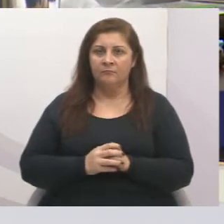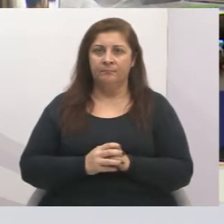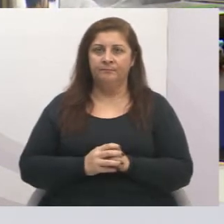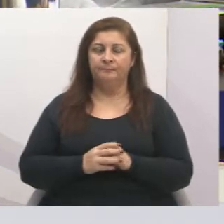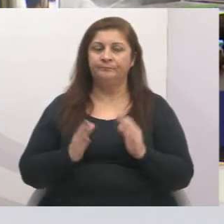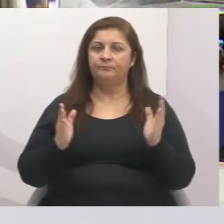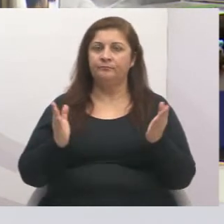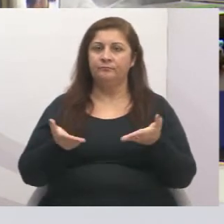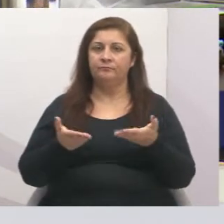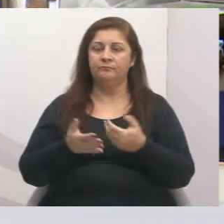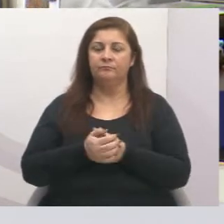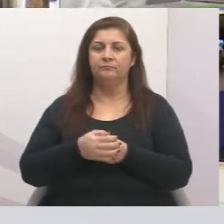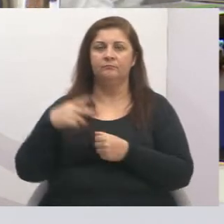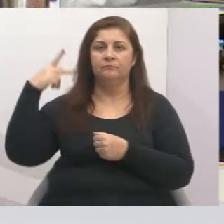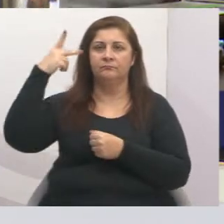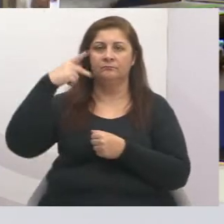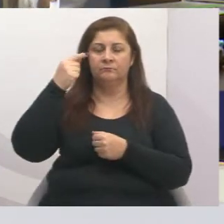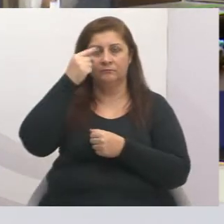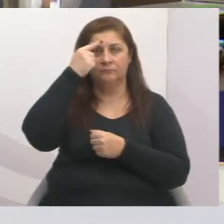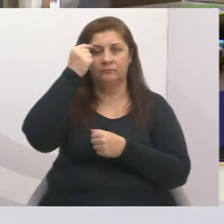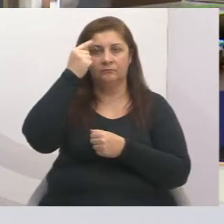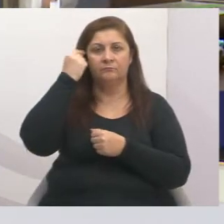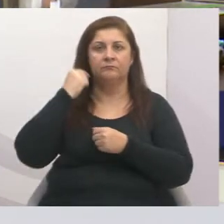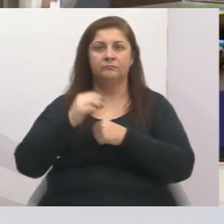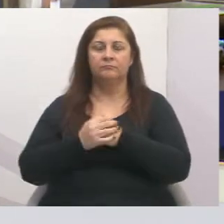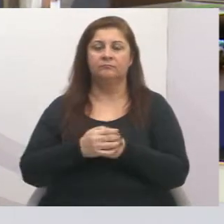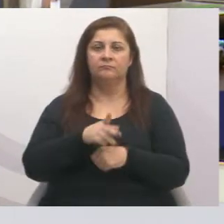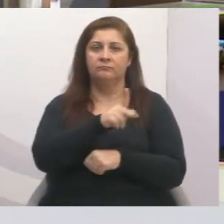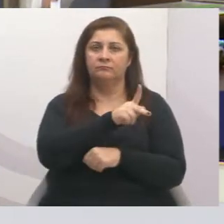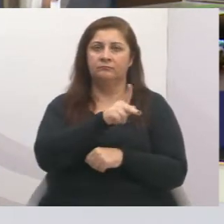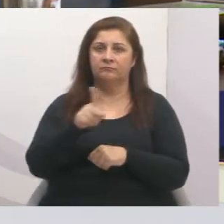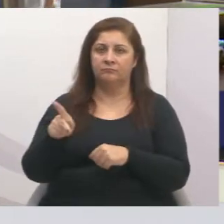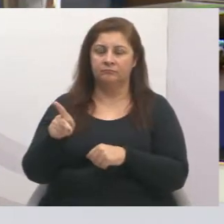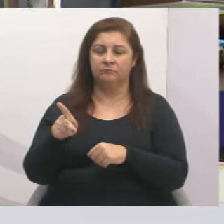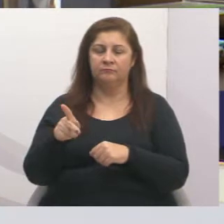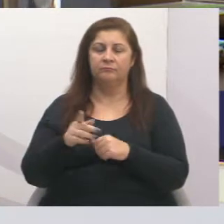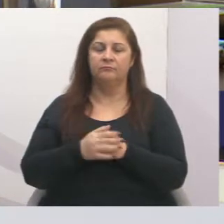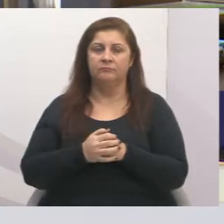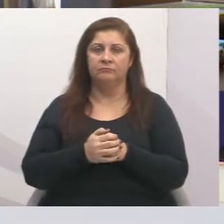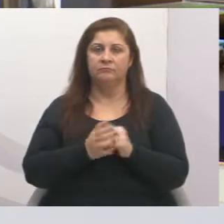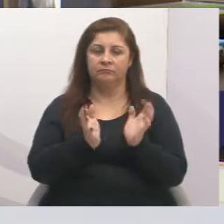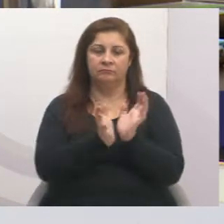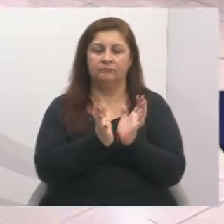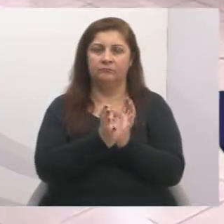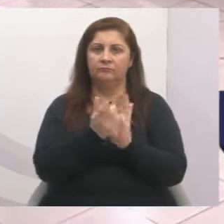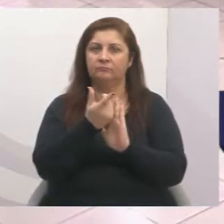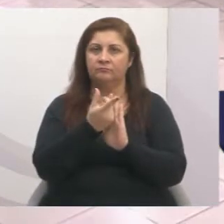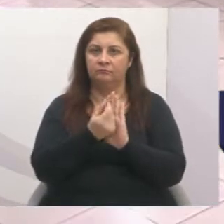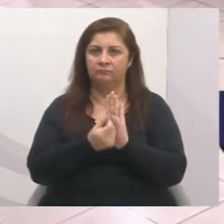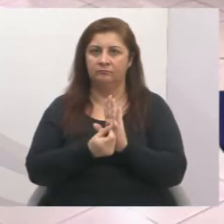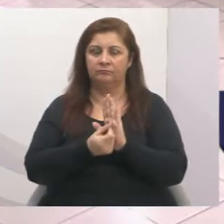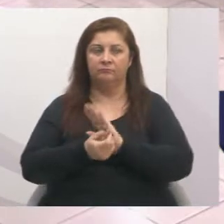passo a palavra ao vereador Edgar Sasaki, presidente da Comissão Permanente de Finanças e Orçamento.